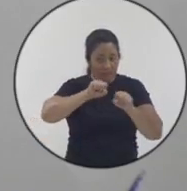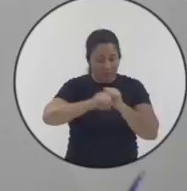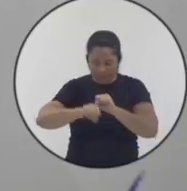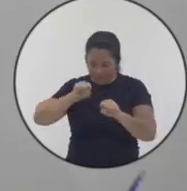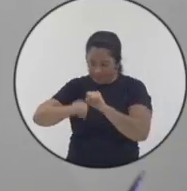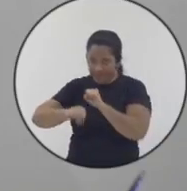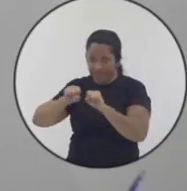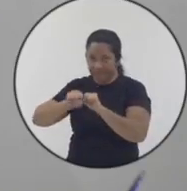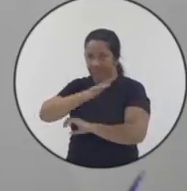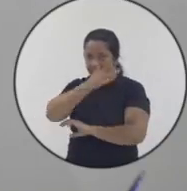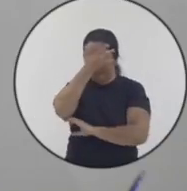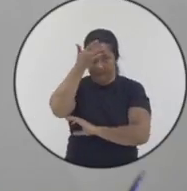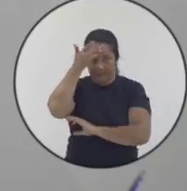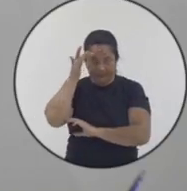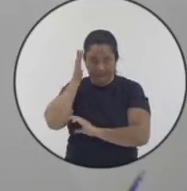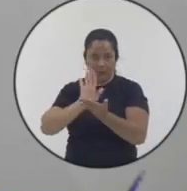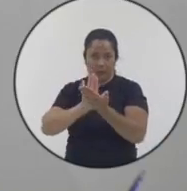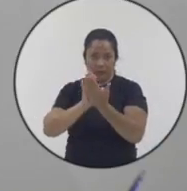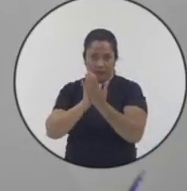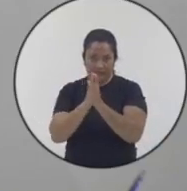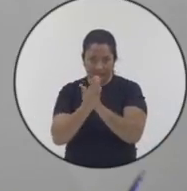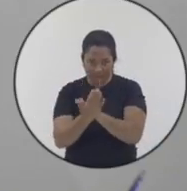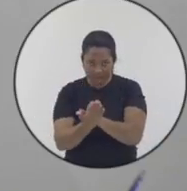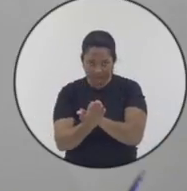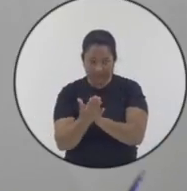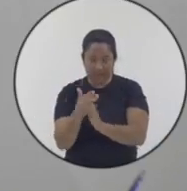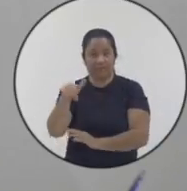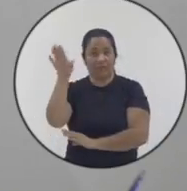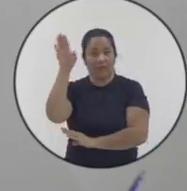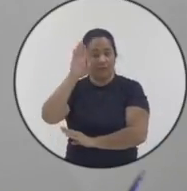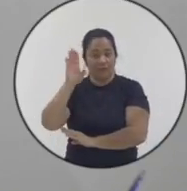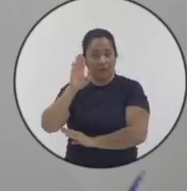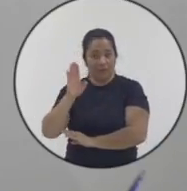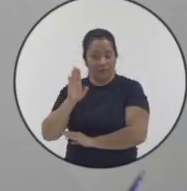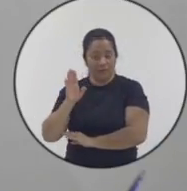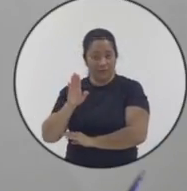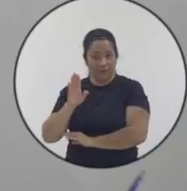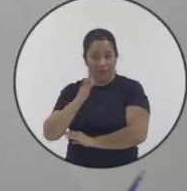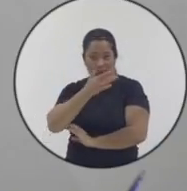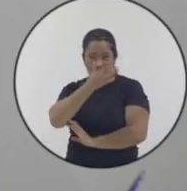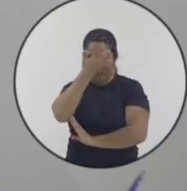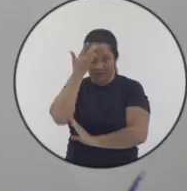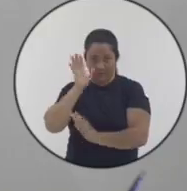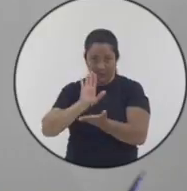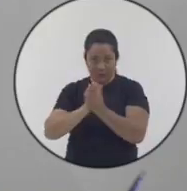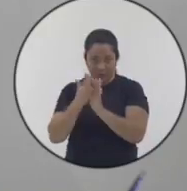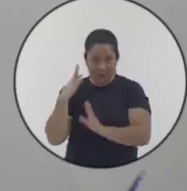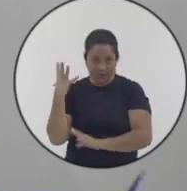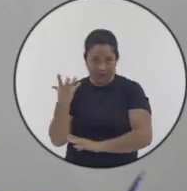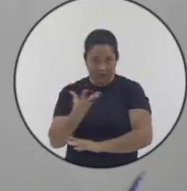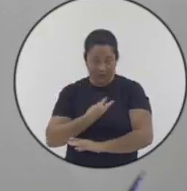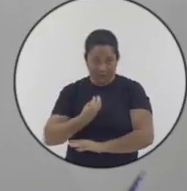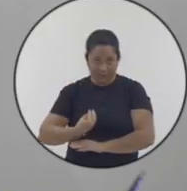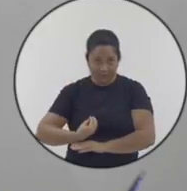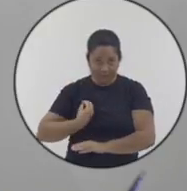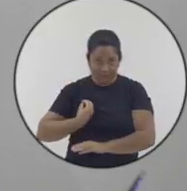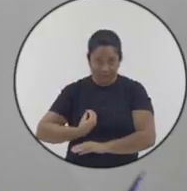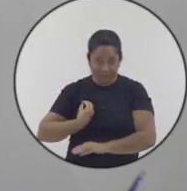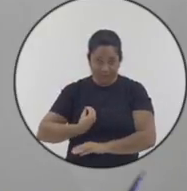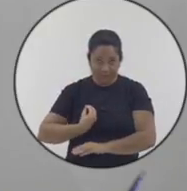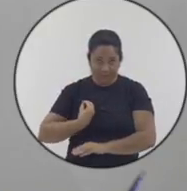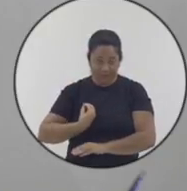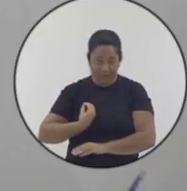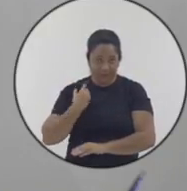trans, num país onde a média de vida dessas pessoas é infinitamente menor do que a média de vida de